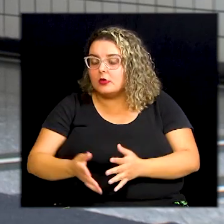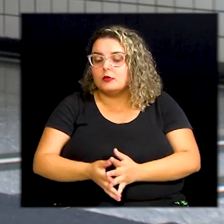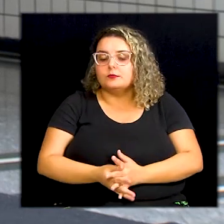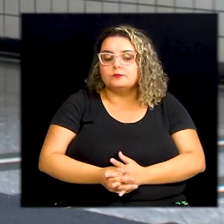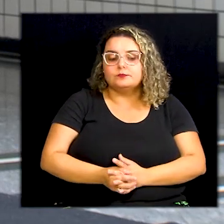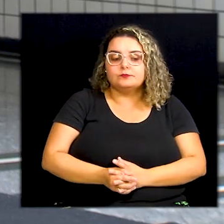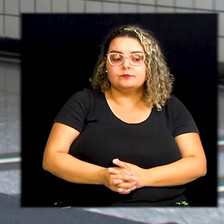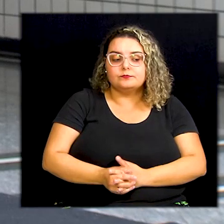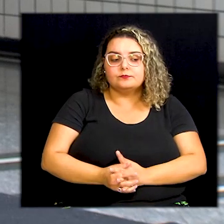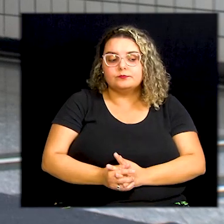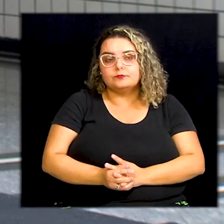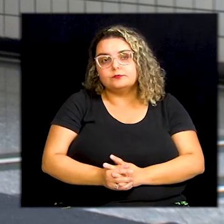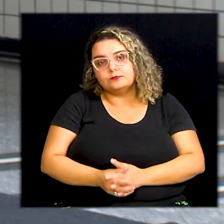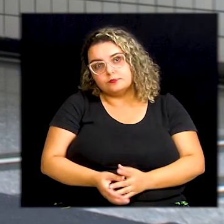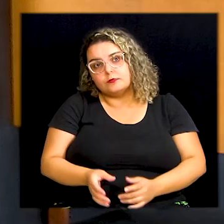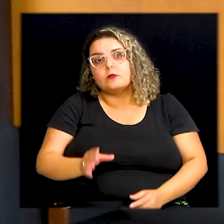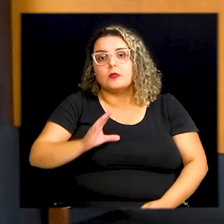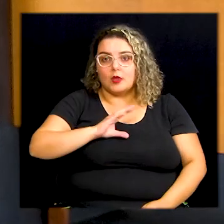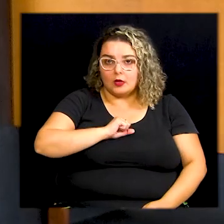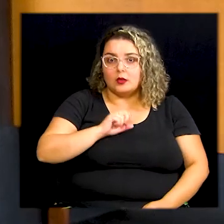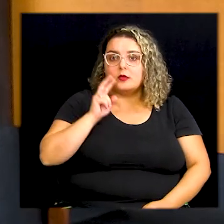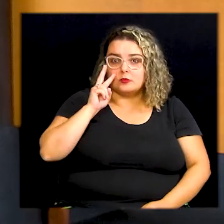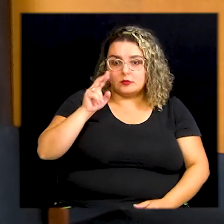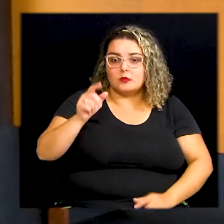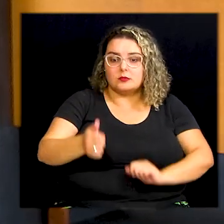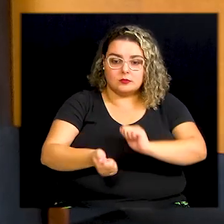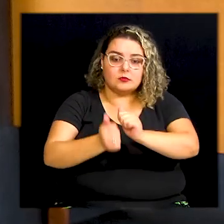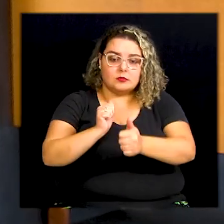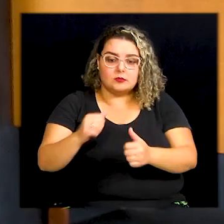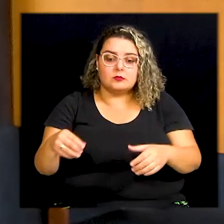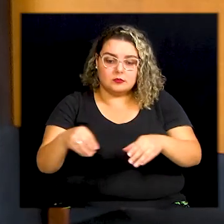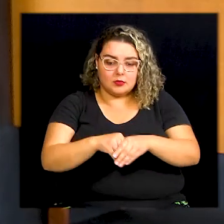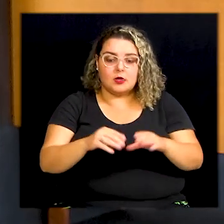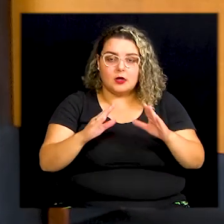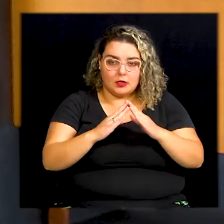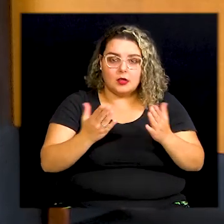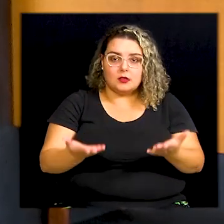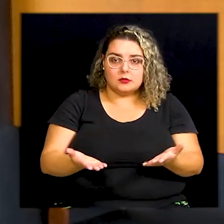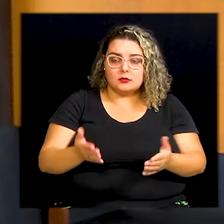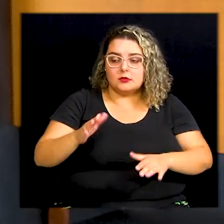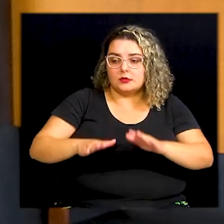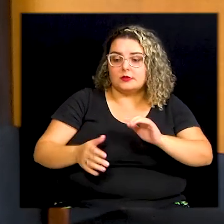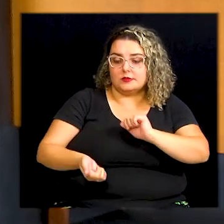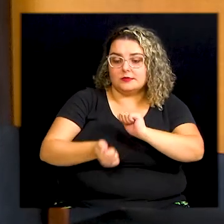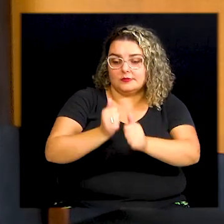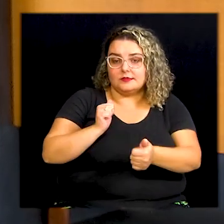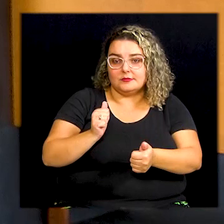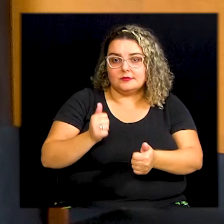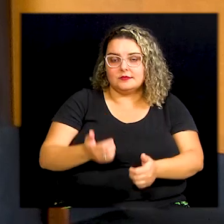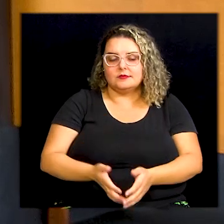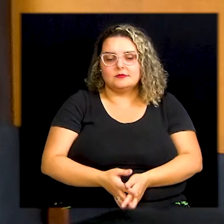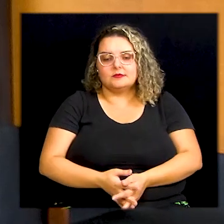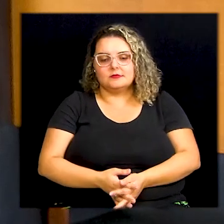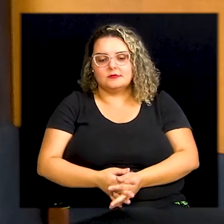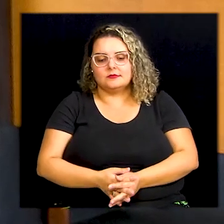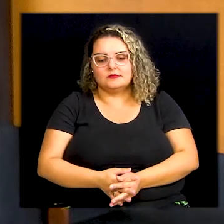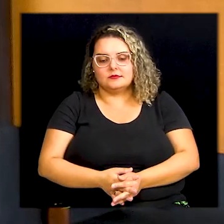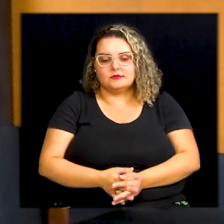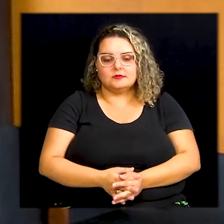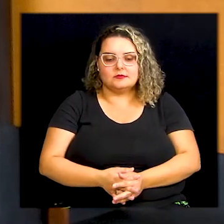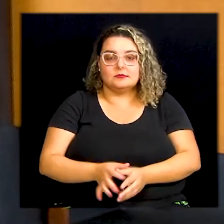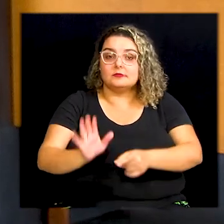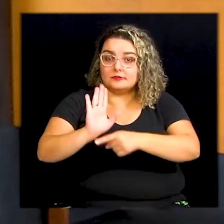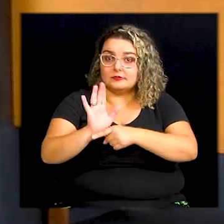falando? Cara, a gente gosta bastante, né, de ver jogo lá em casa. Às vezes tá passando o jogo lá mesmo, eu tiro